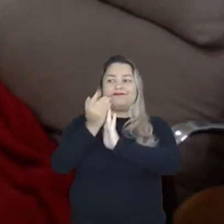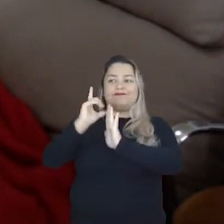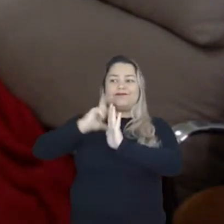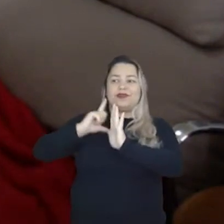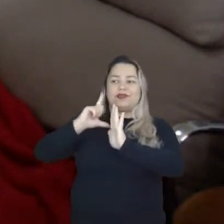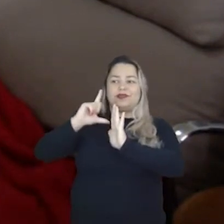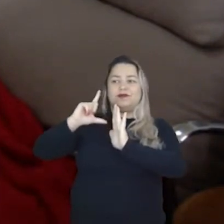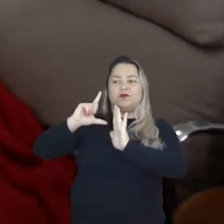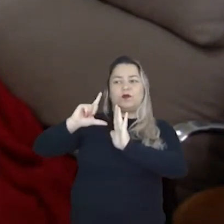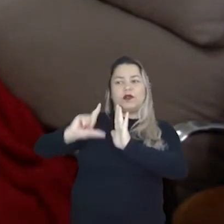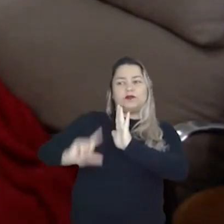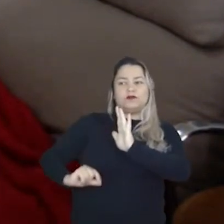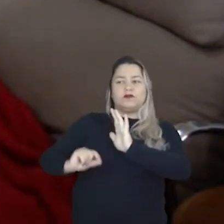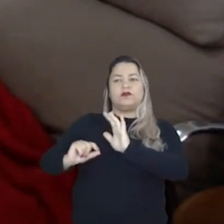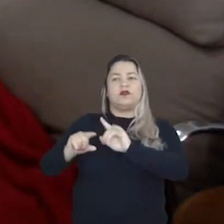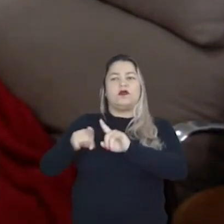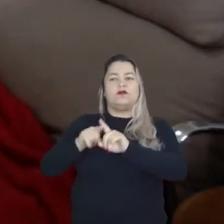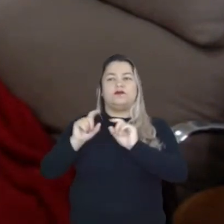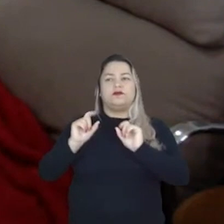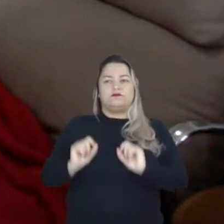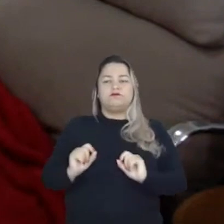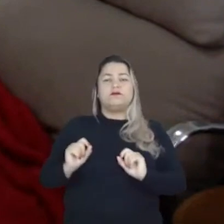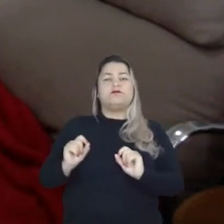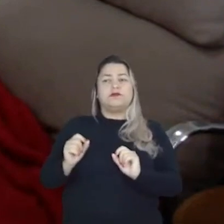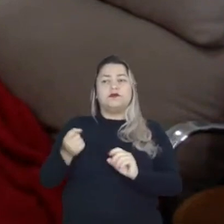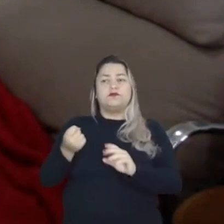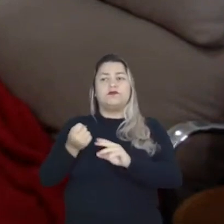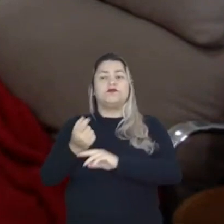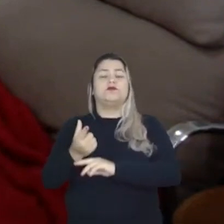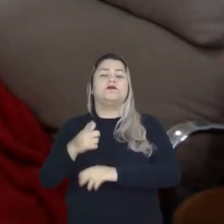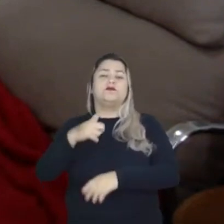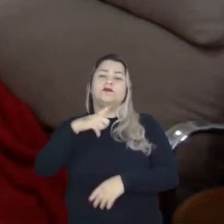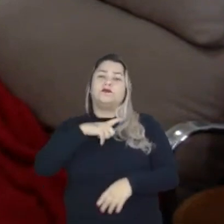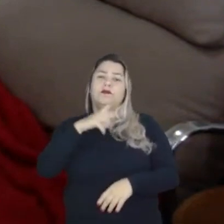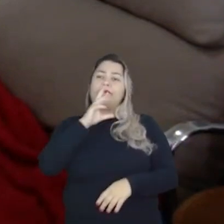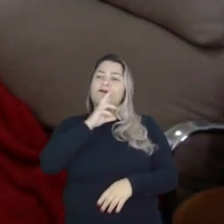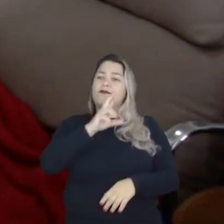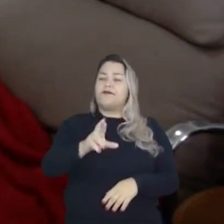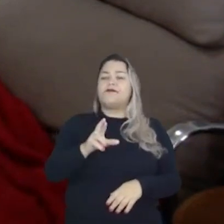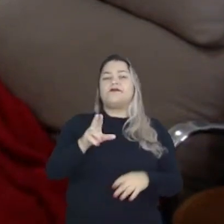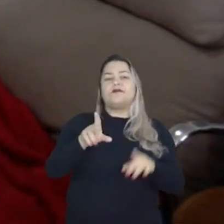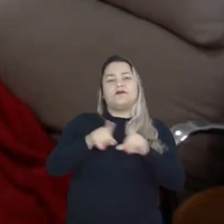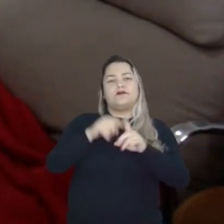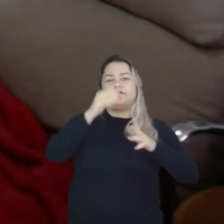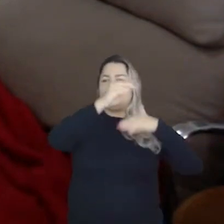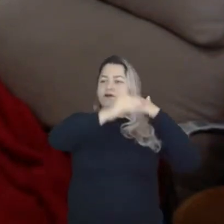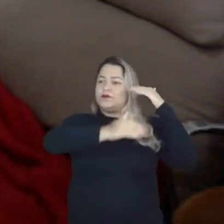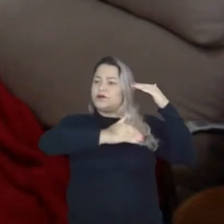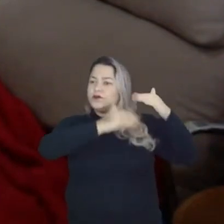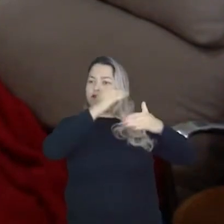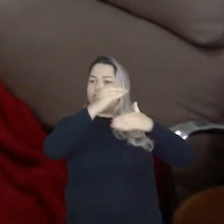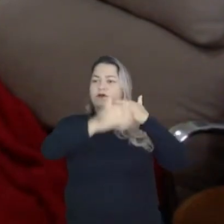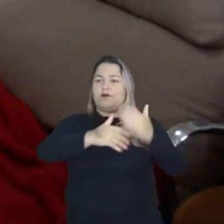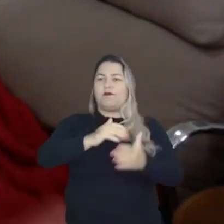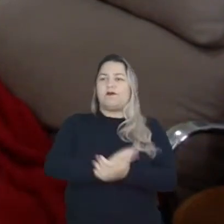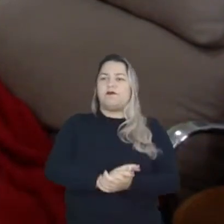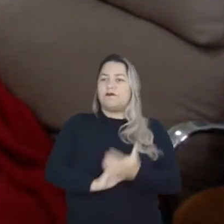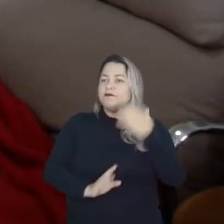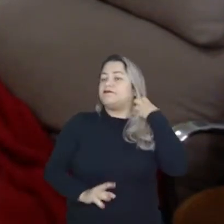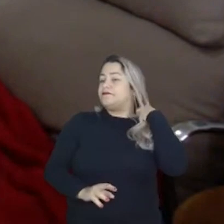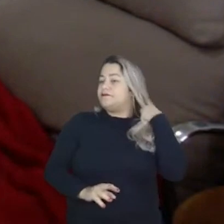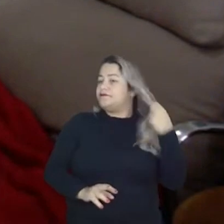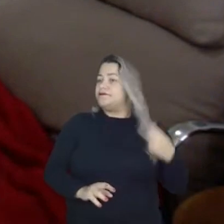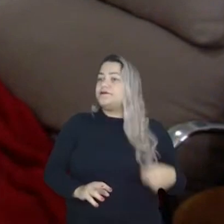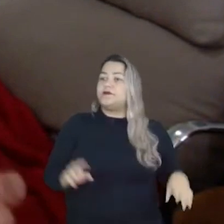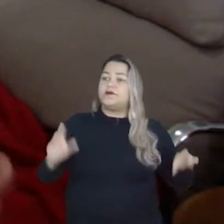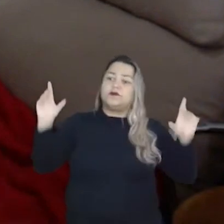dos investimentos e também do consumo. Aí tem um resultado que é uma desaceleração do crescimento econômico, ou pelo menos uma diminuição